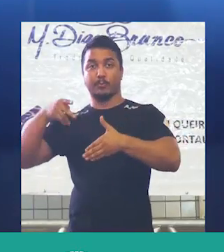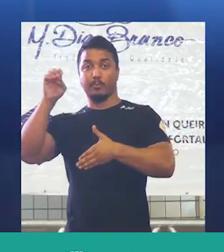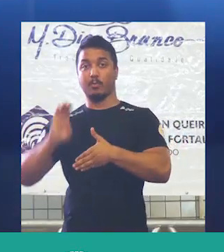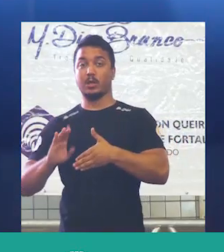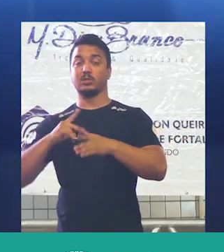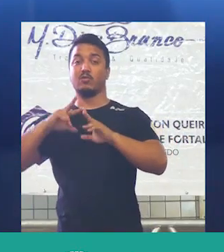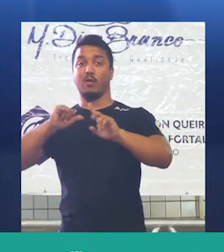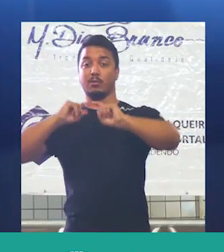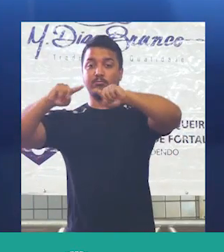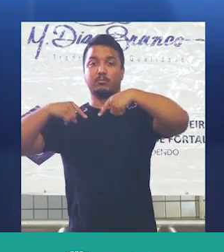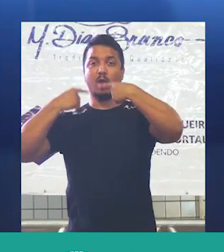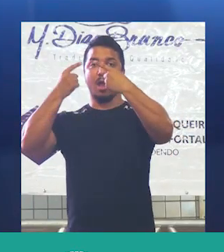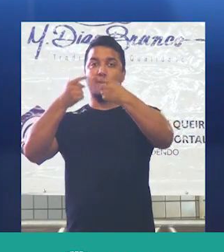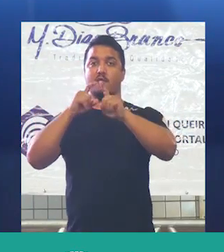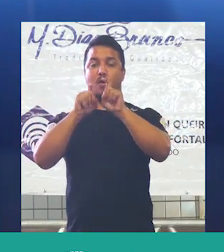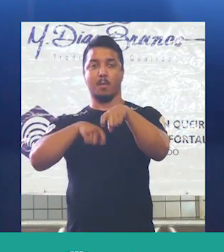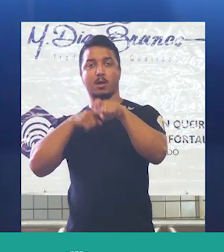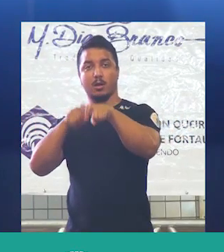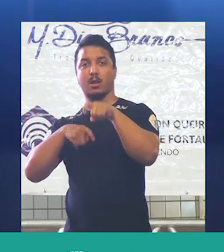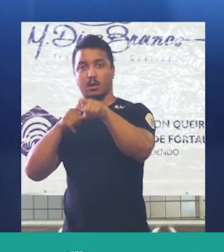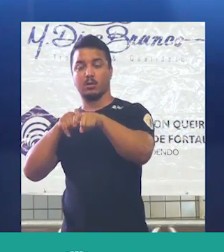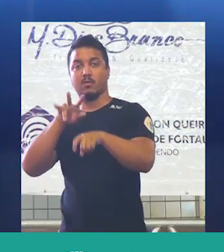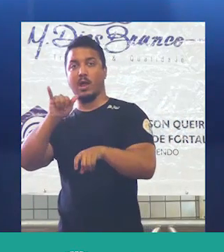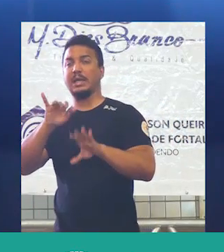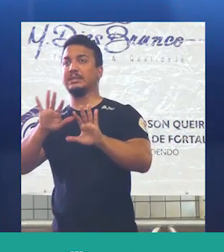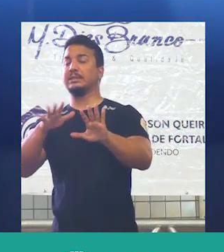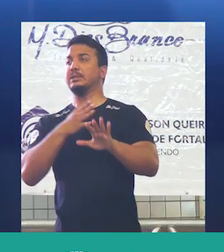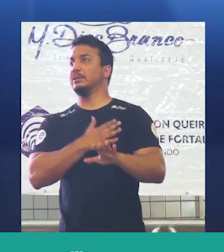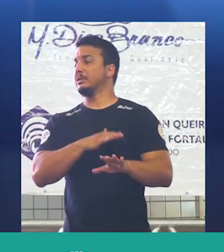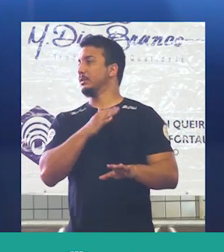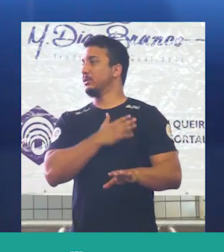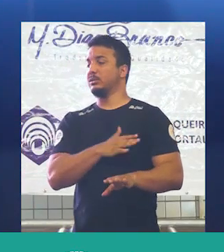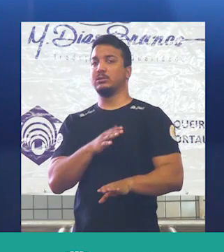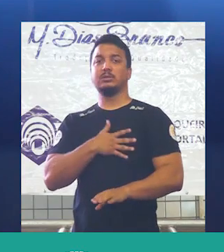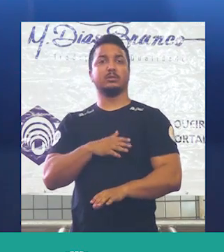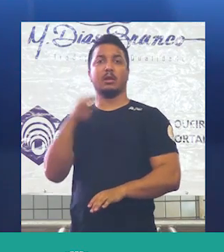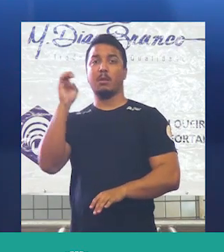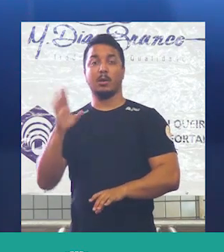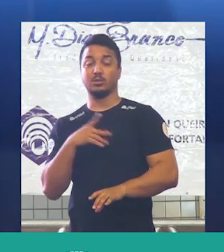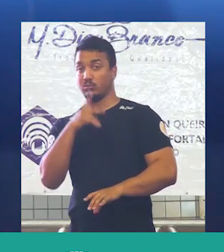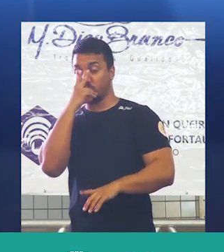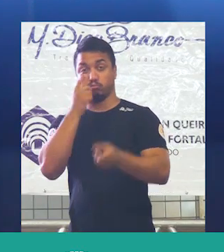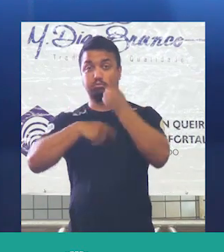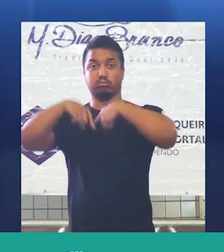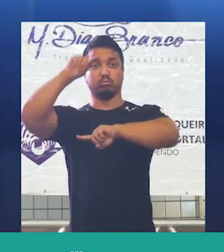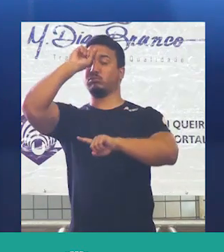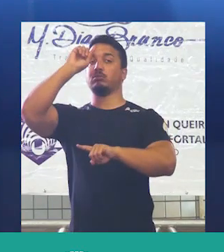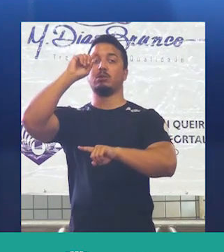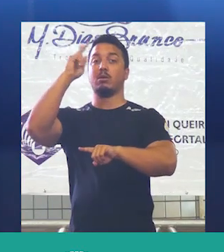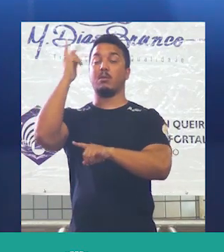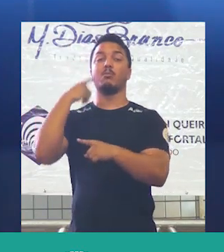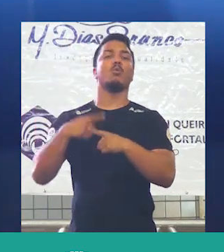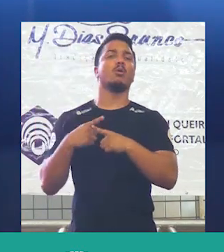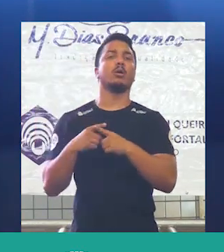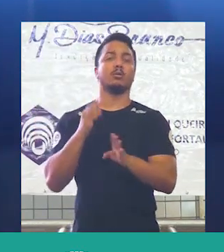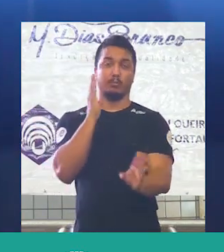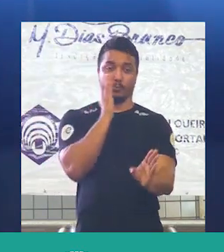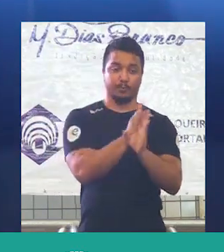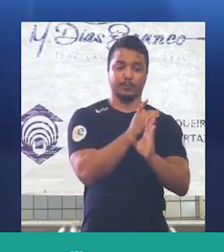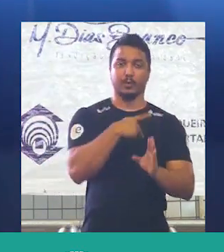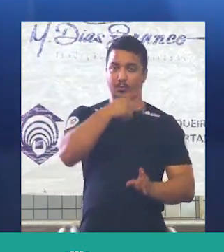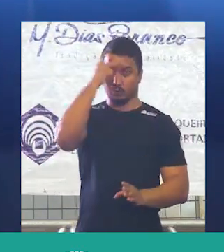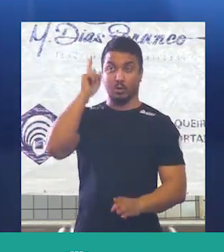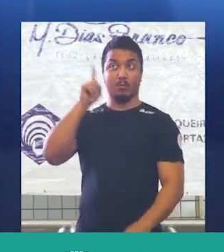vai fazer reforma agrária. Eita, velho! Aí o Brasil pegou fogo. Por quê? Porque